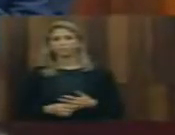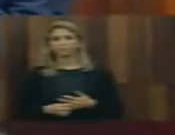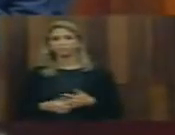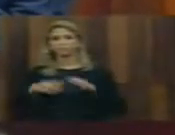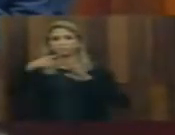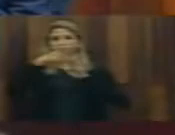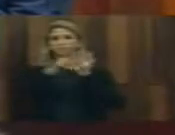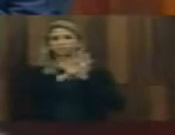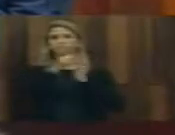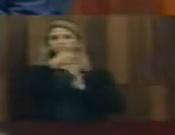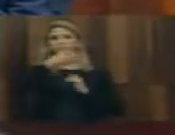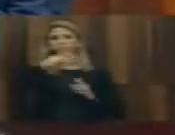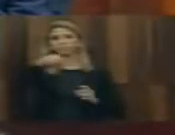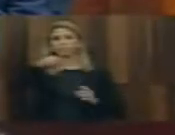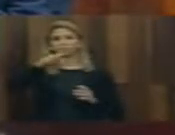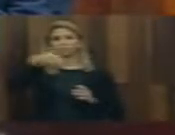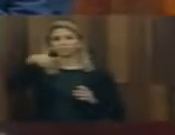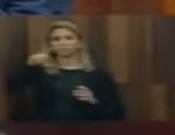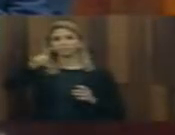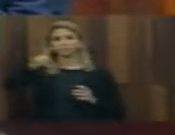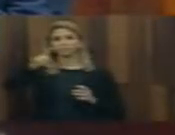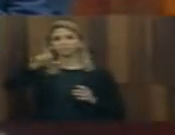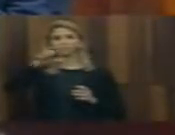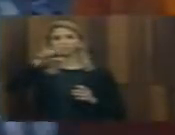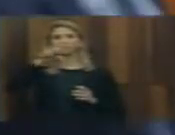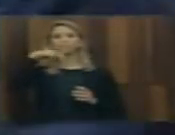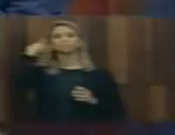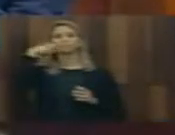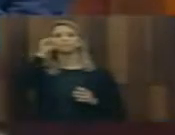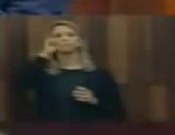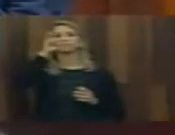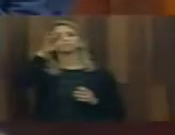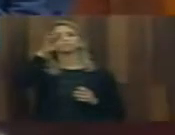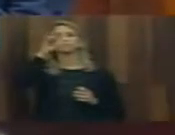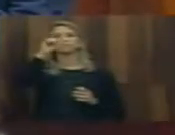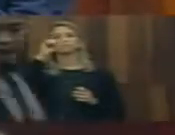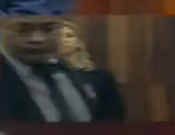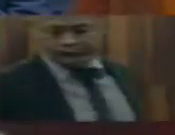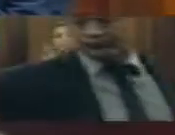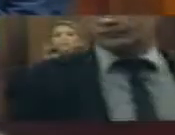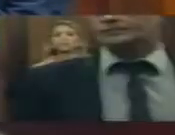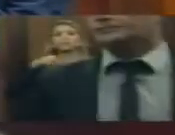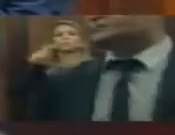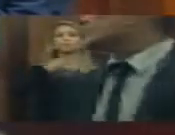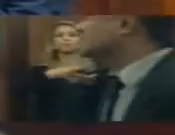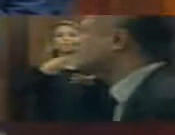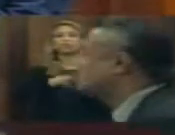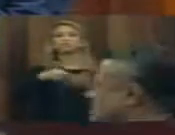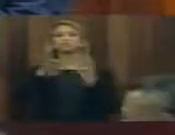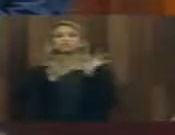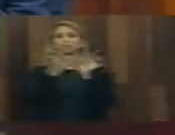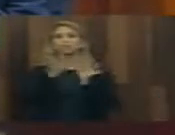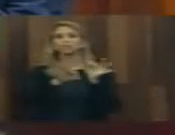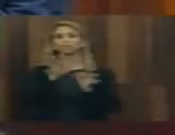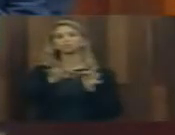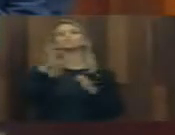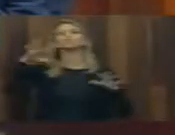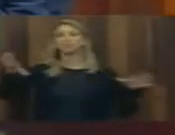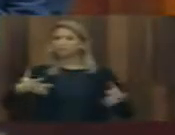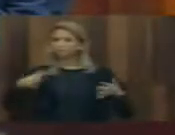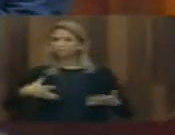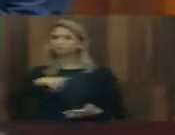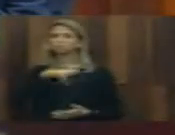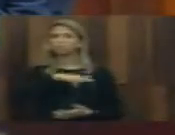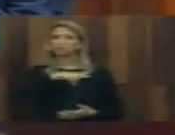Projeto de lei 149/19, promovente Silvio Davi, dispõe sobre a obrigatoriedade dos organizadores de eventos